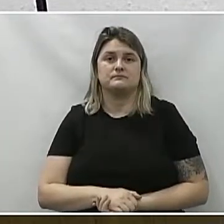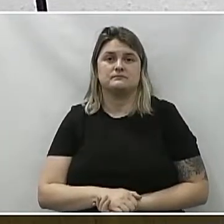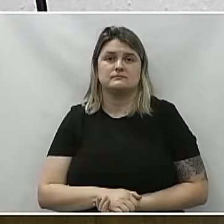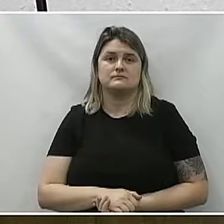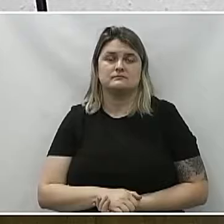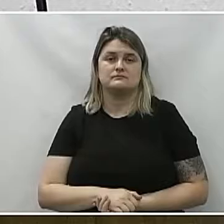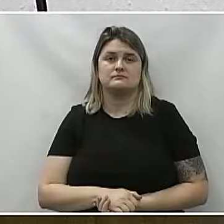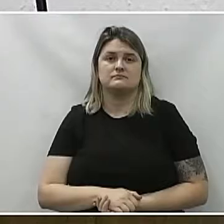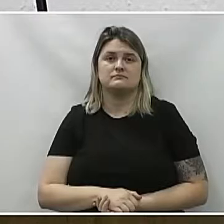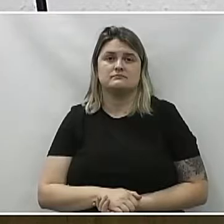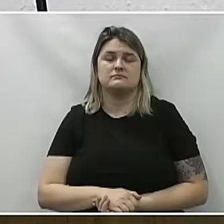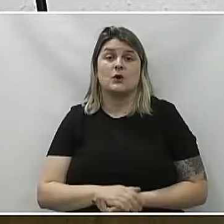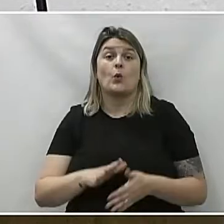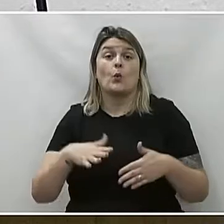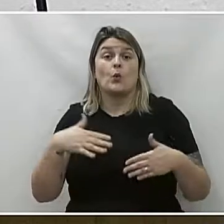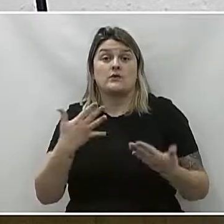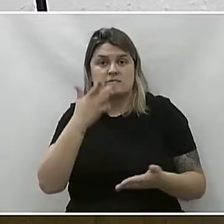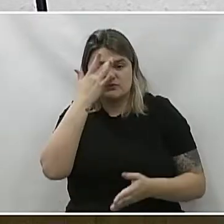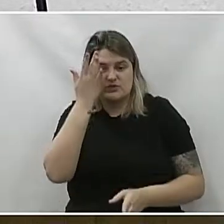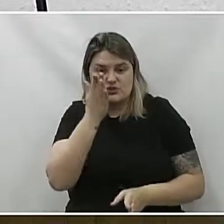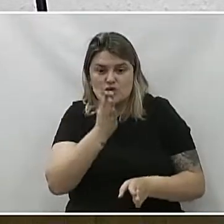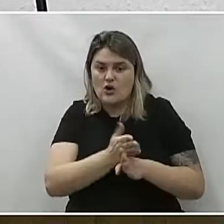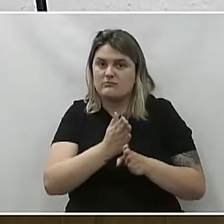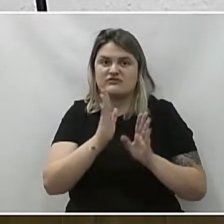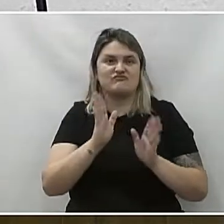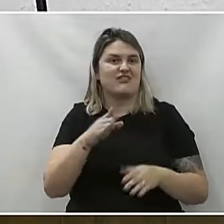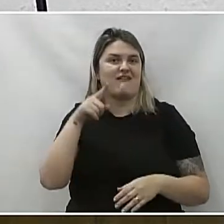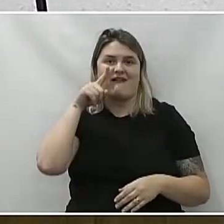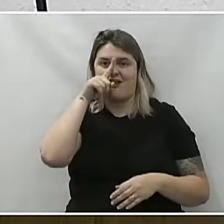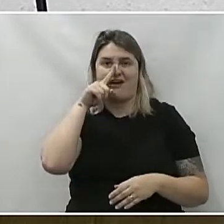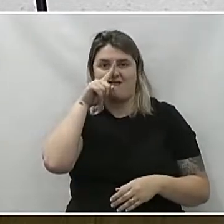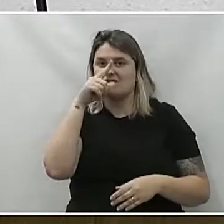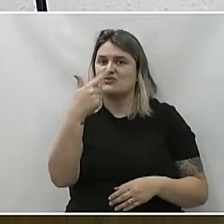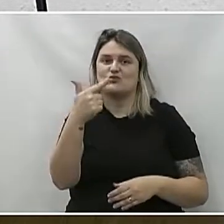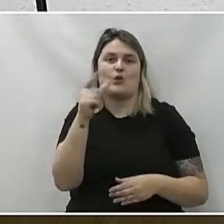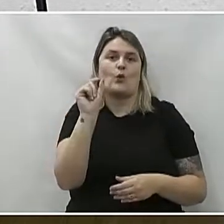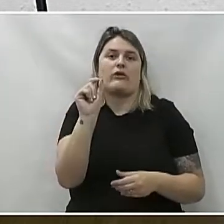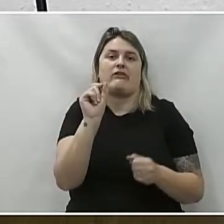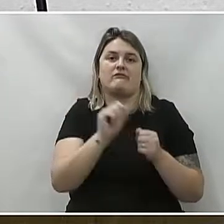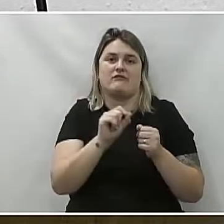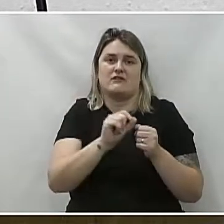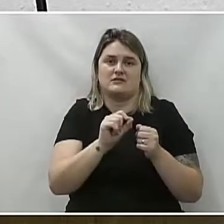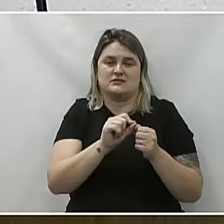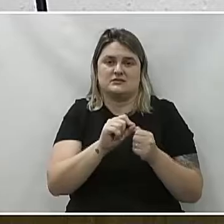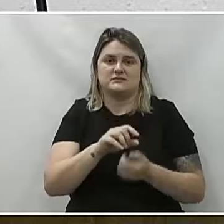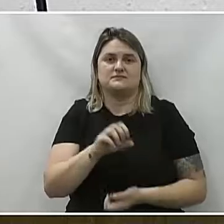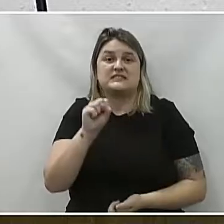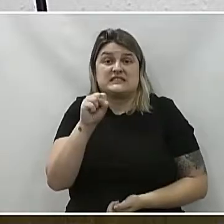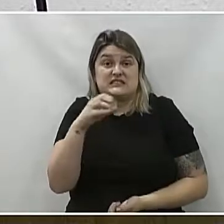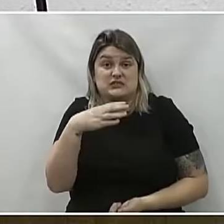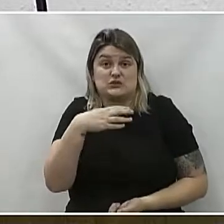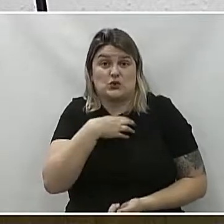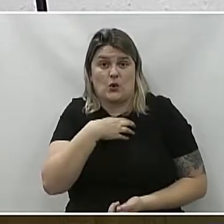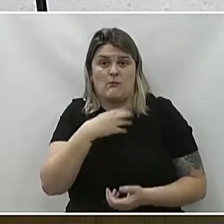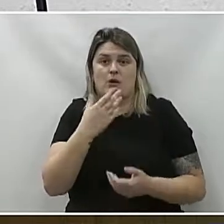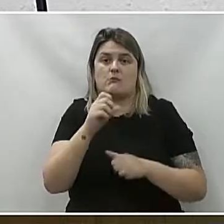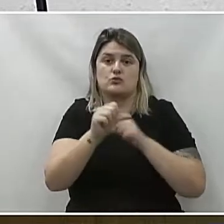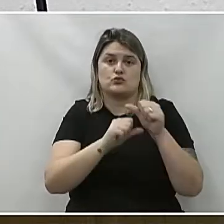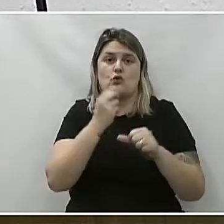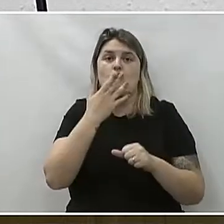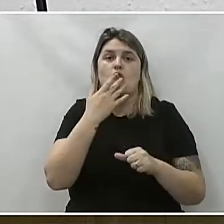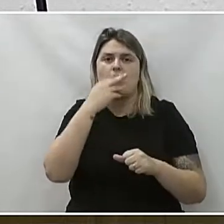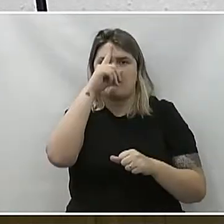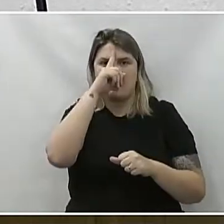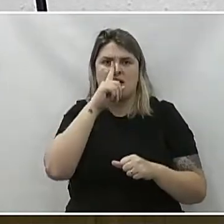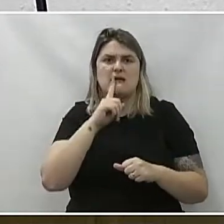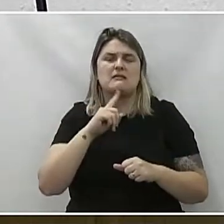Então, e quando você descobre, já não tem muito o que fazer. Tanto que quando o sintoma mesmo que ele ficou amarelo é porque o tumor